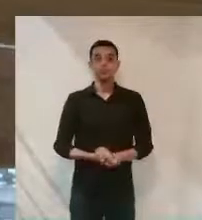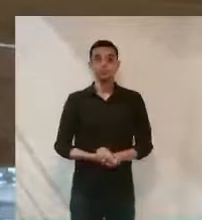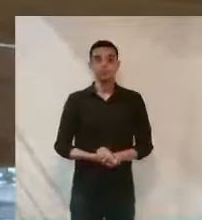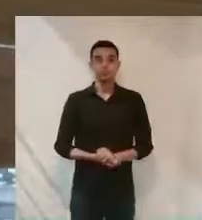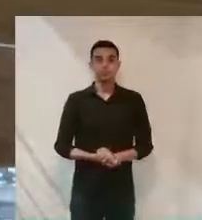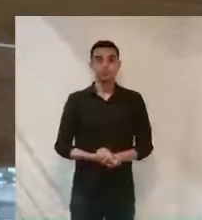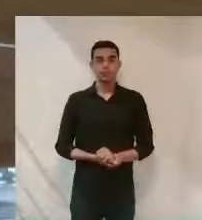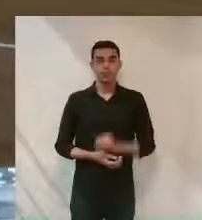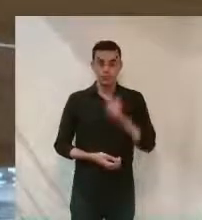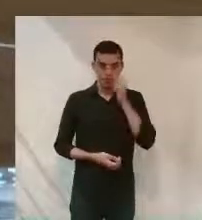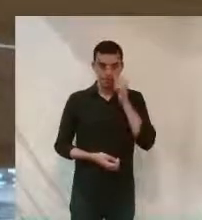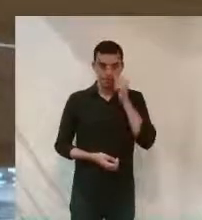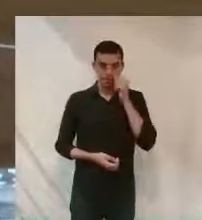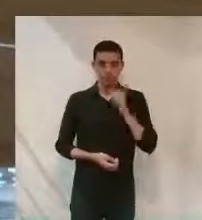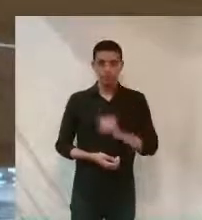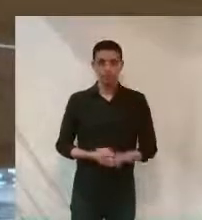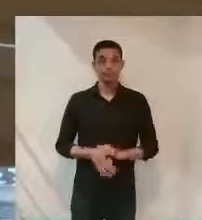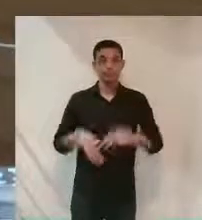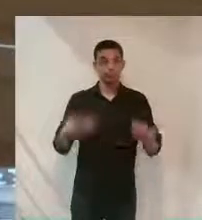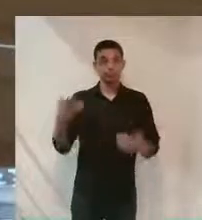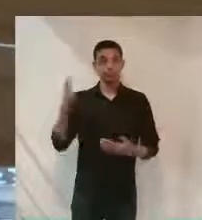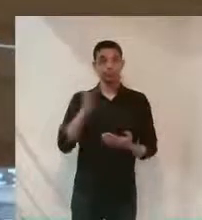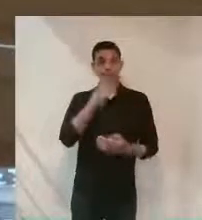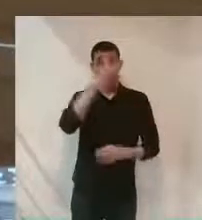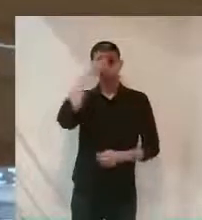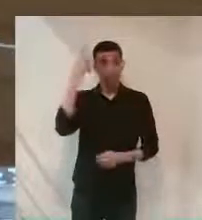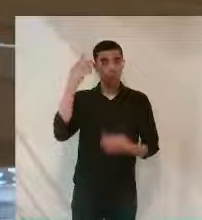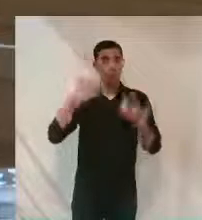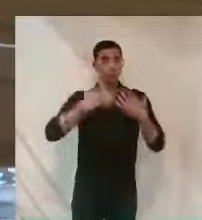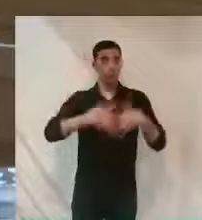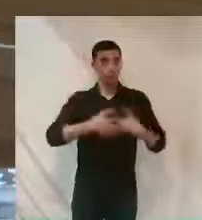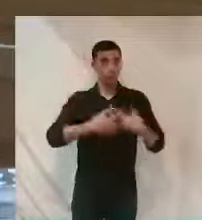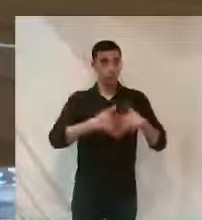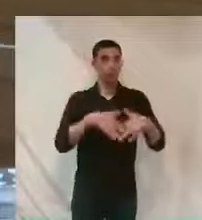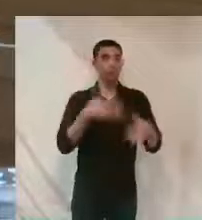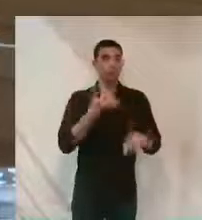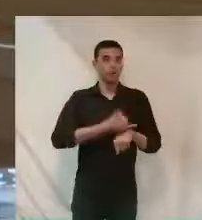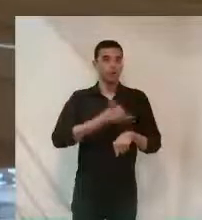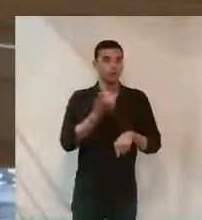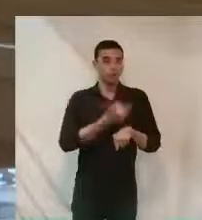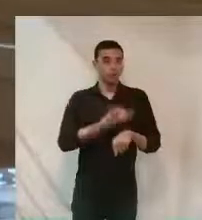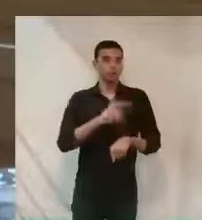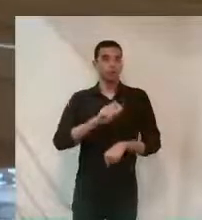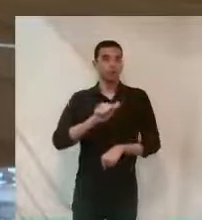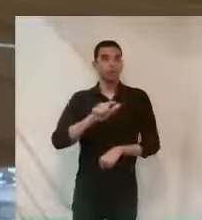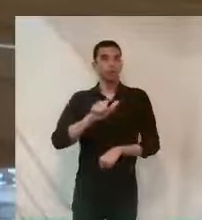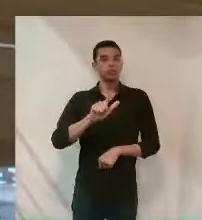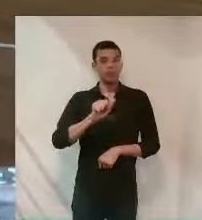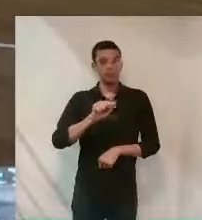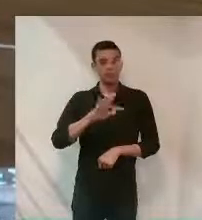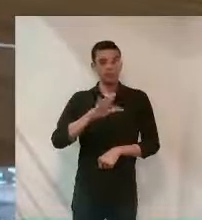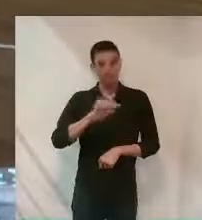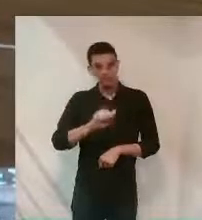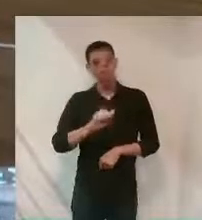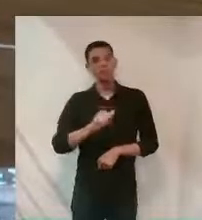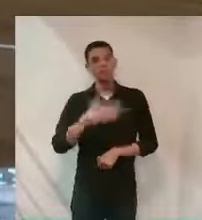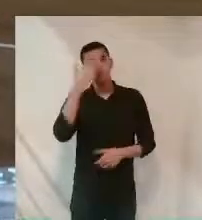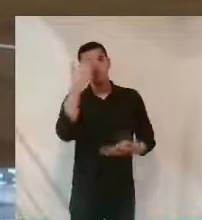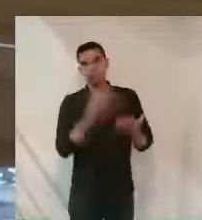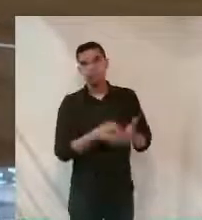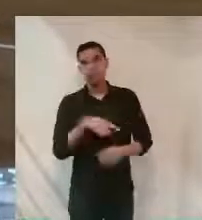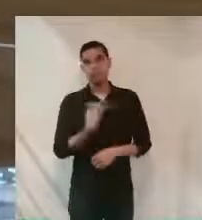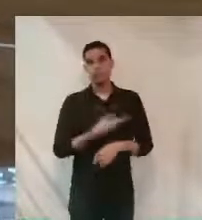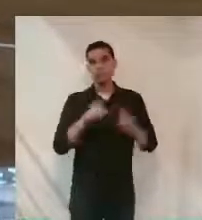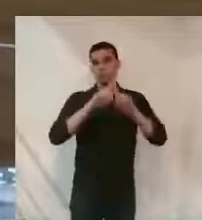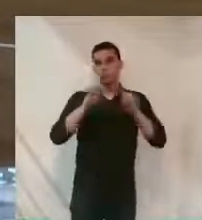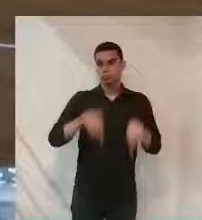que foram os que acreditaram no programa de logística reversa, entendendo tudo que a gente tinha pesquisado lá fora